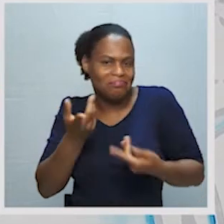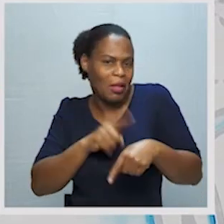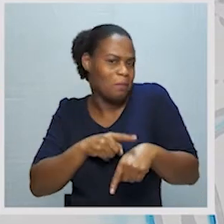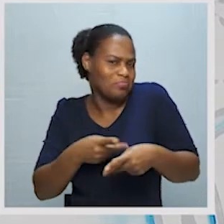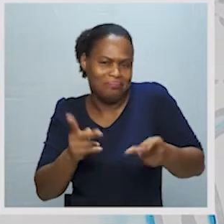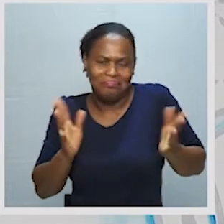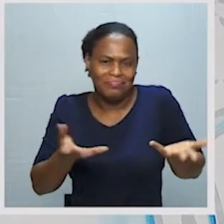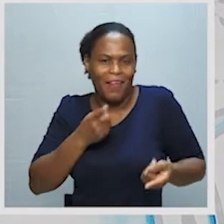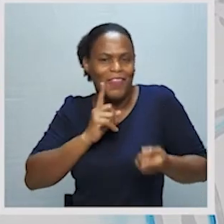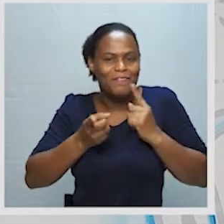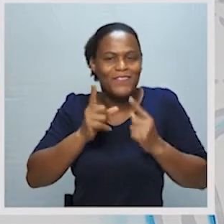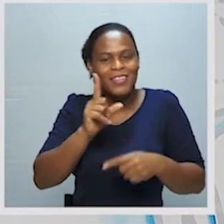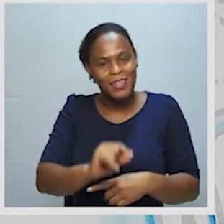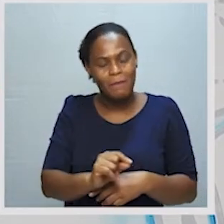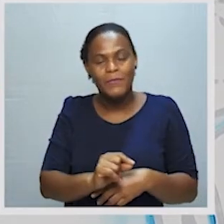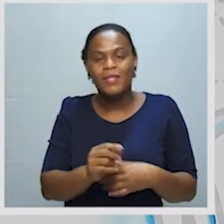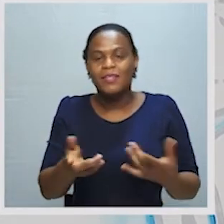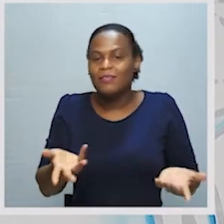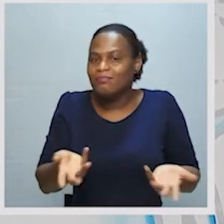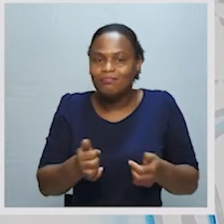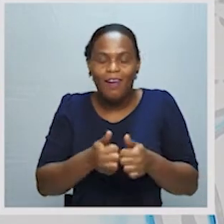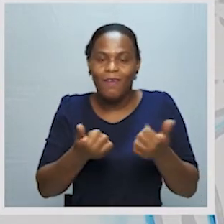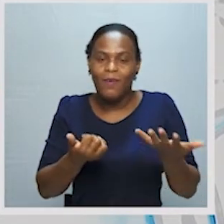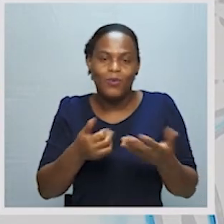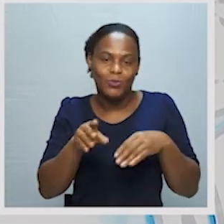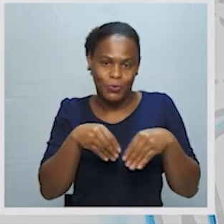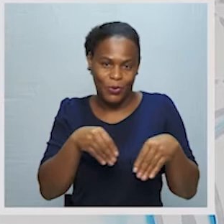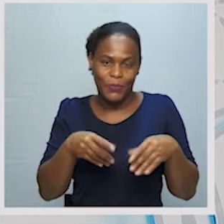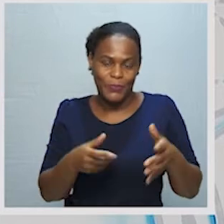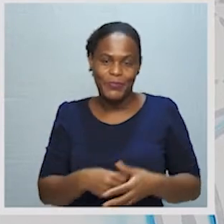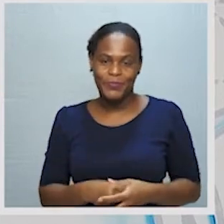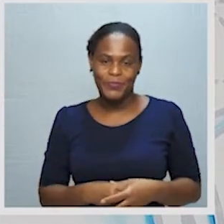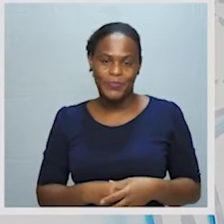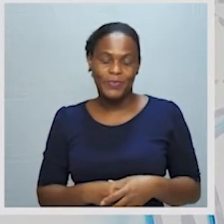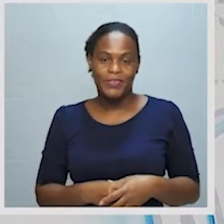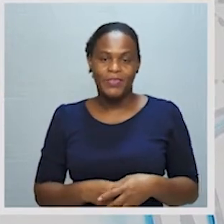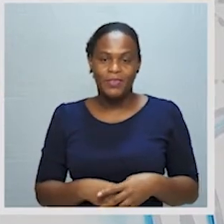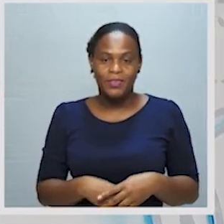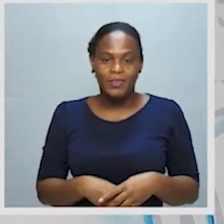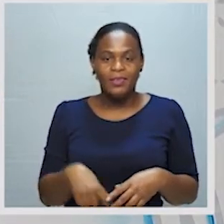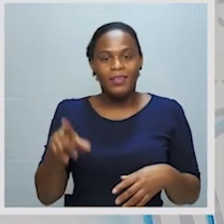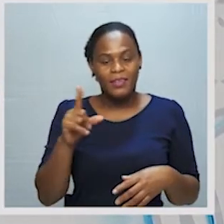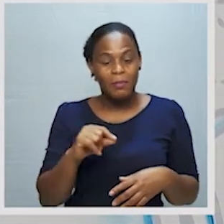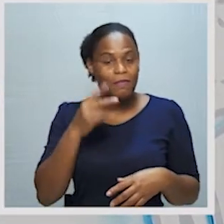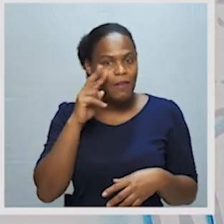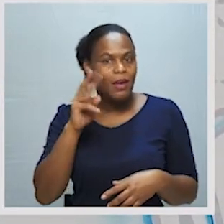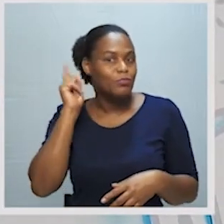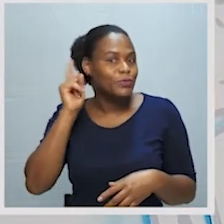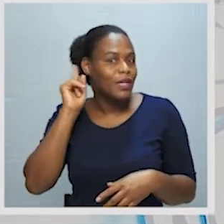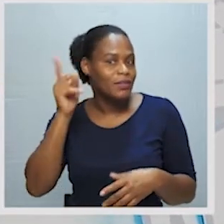e passar o tempo e divirtam-se também com esse jogo. Vamos